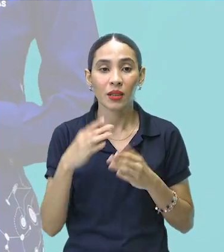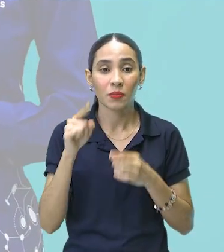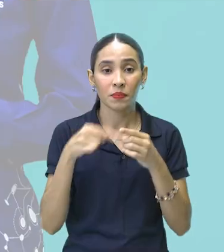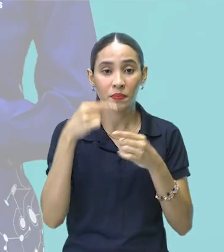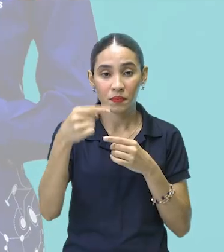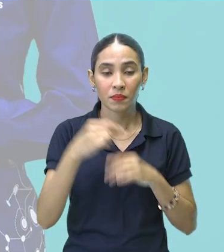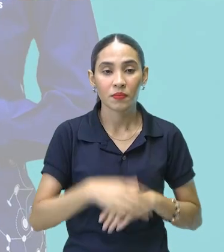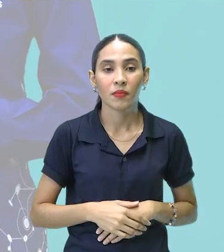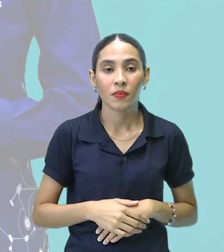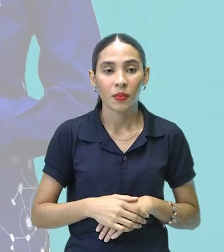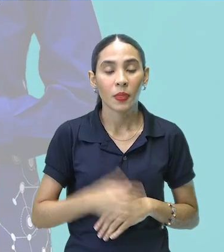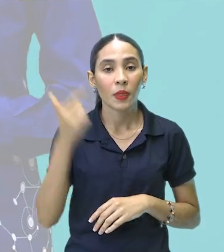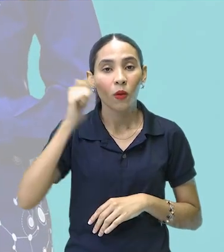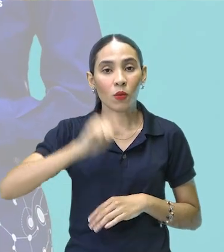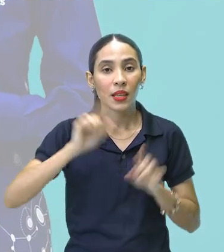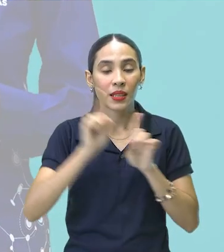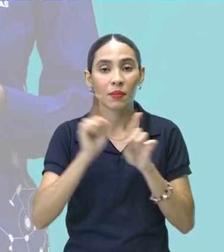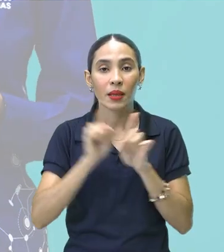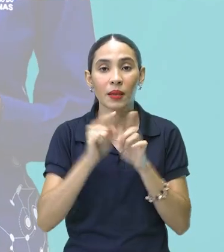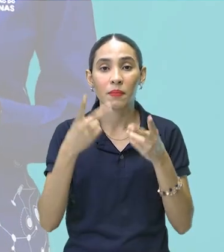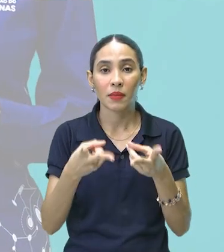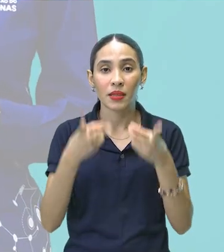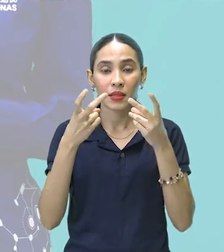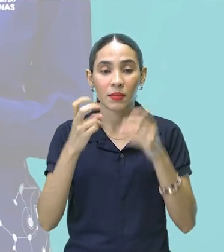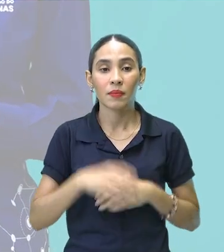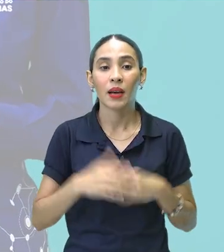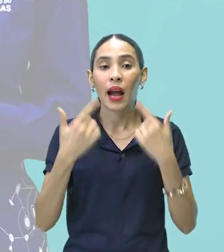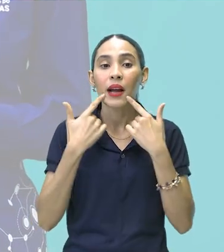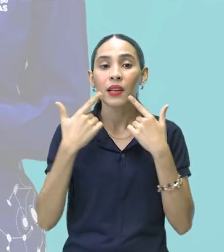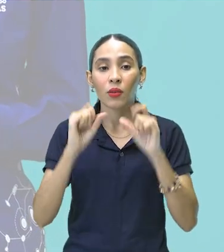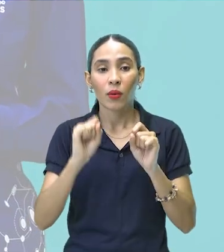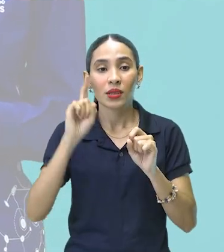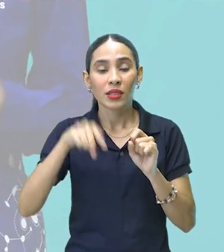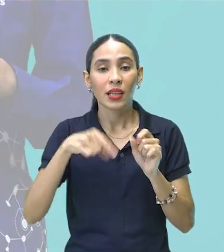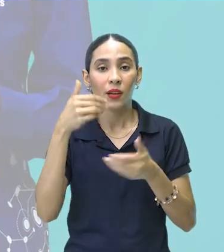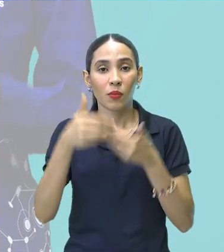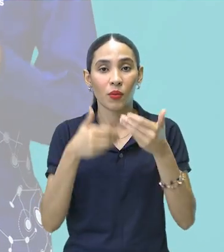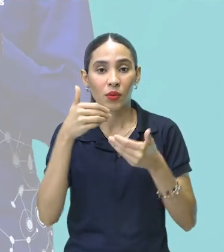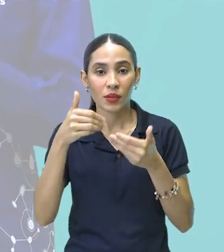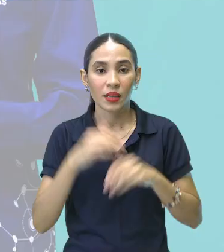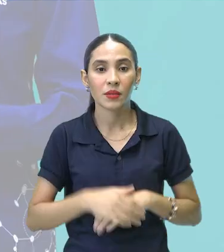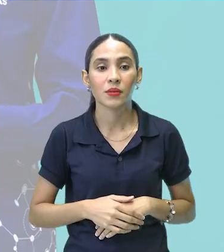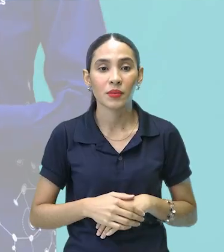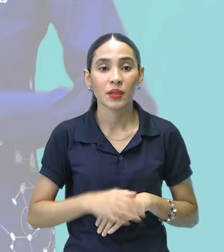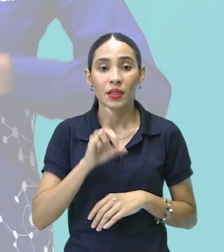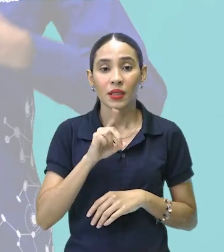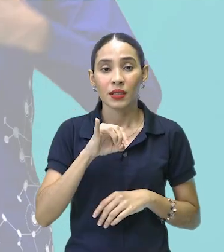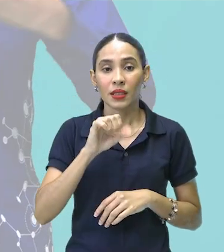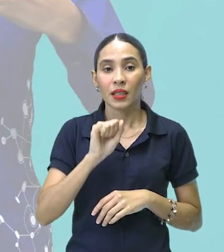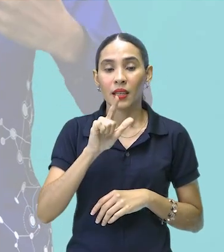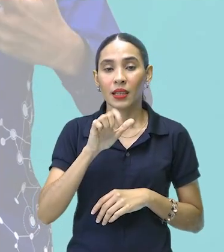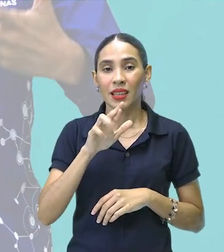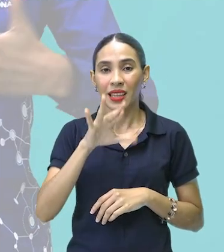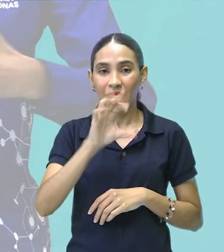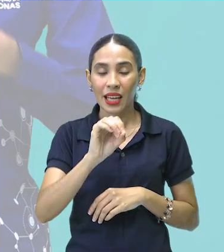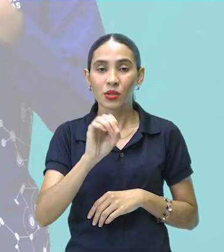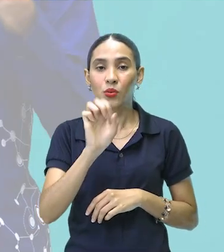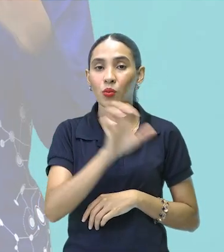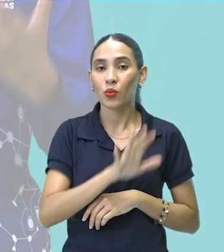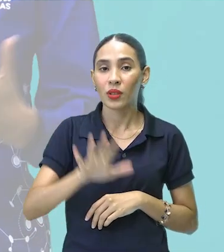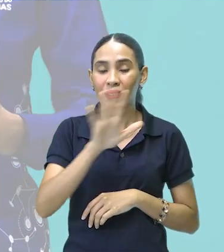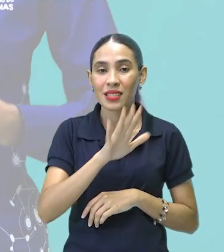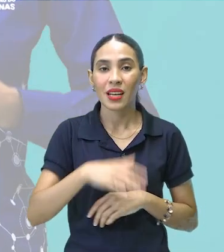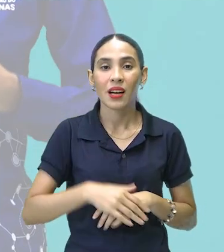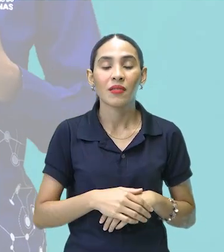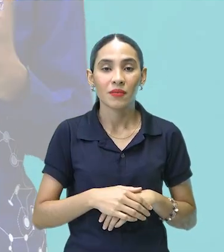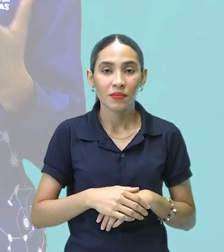avançando, a gente consegue olhar que a linguagem, ela é o processo dialético, universal, ou seja,